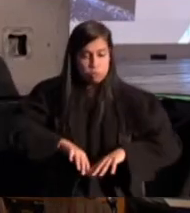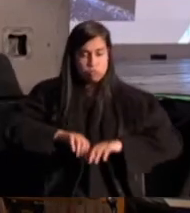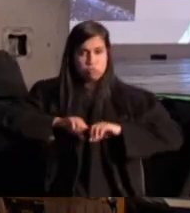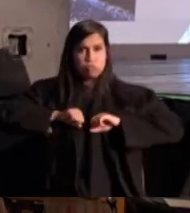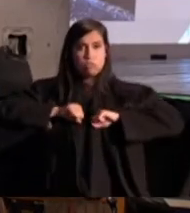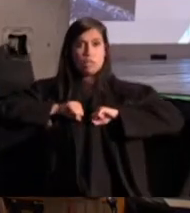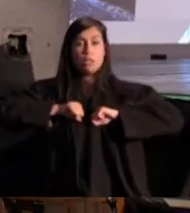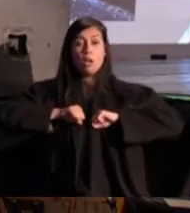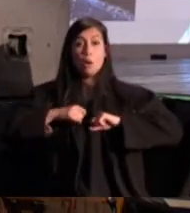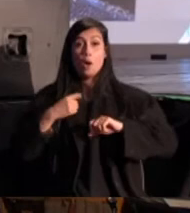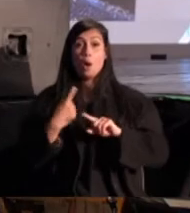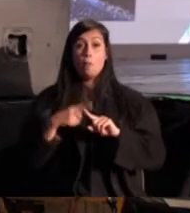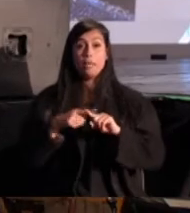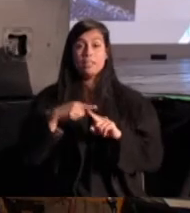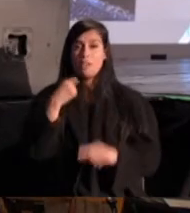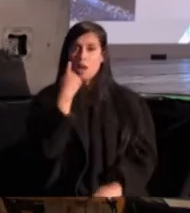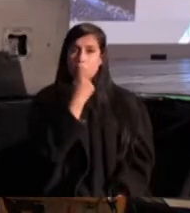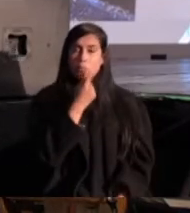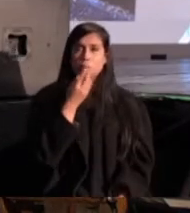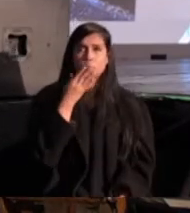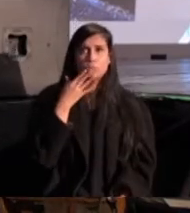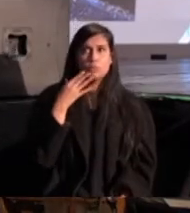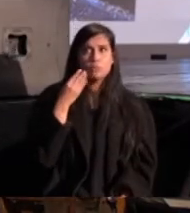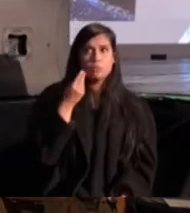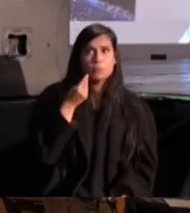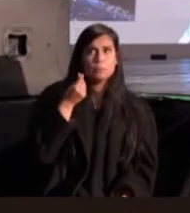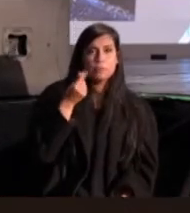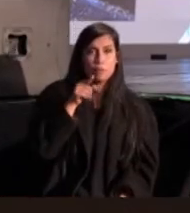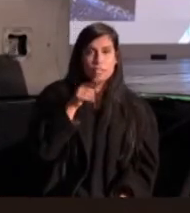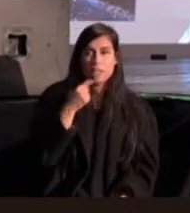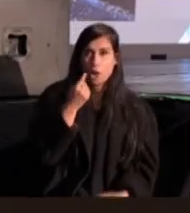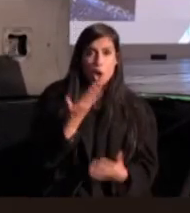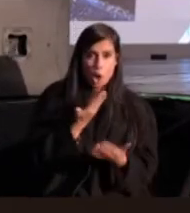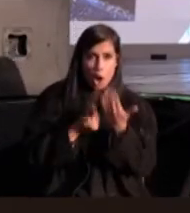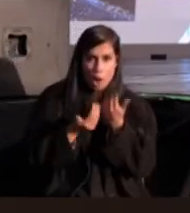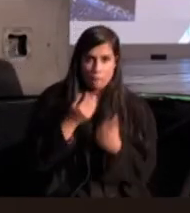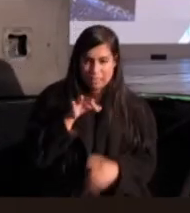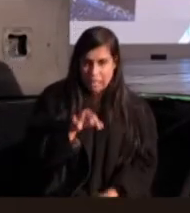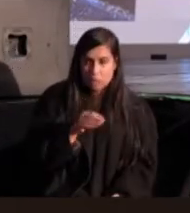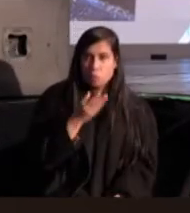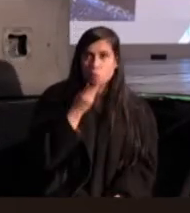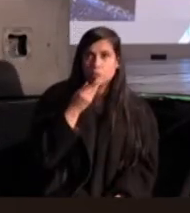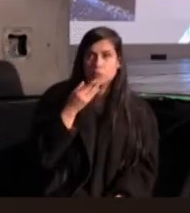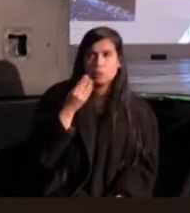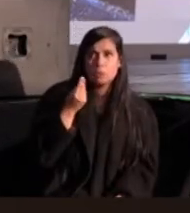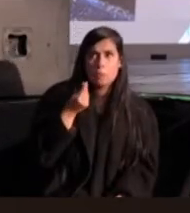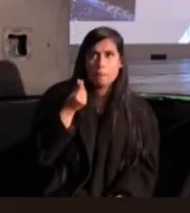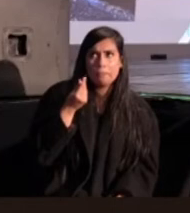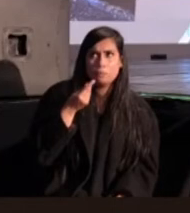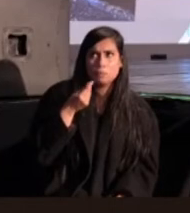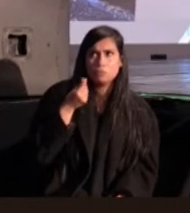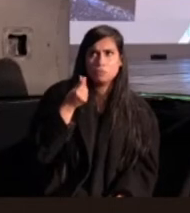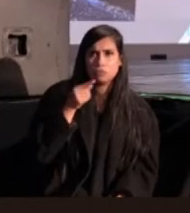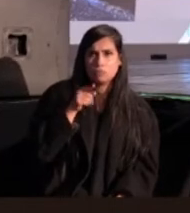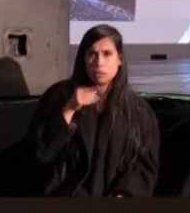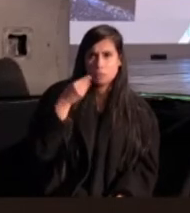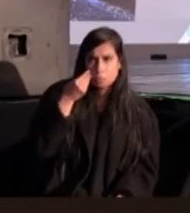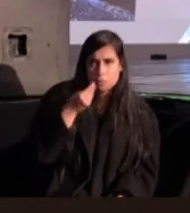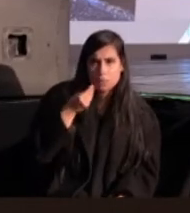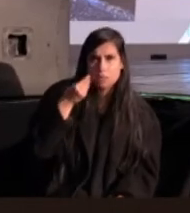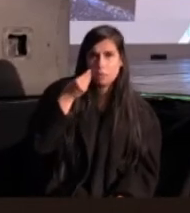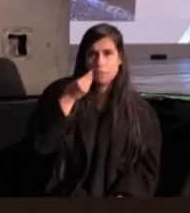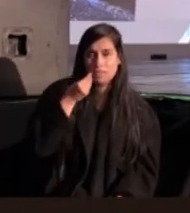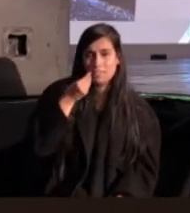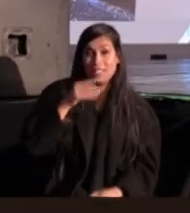a boca, cosmo paladar, é a abertura, é por onde o mundo